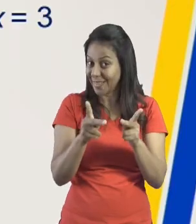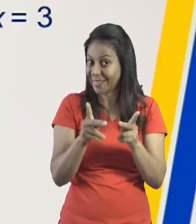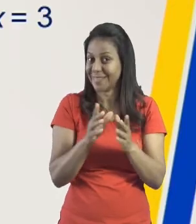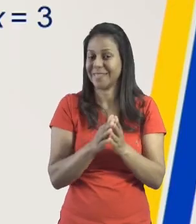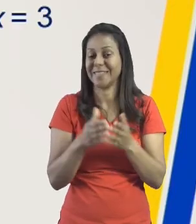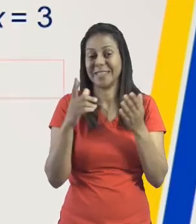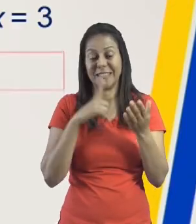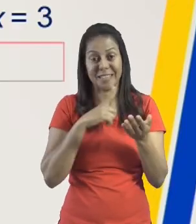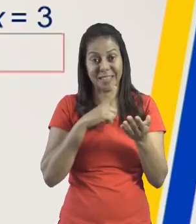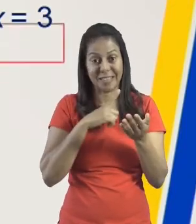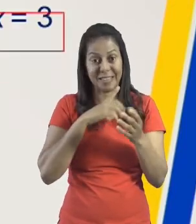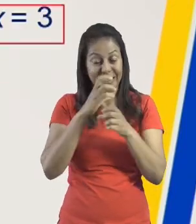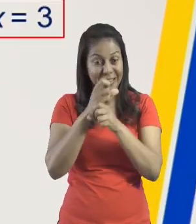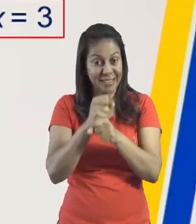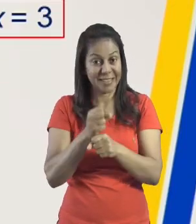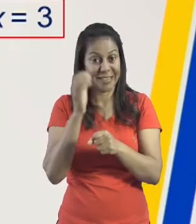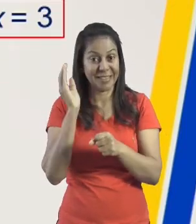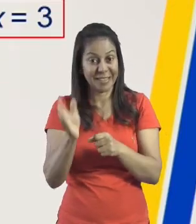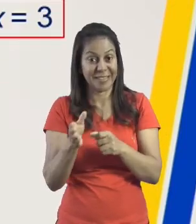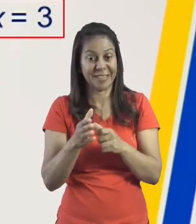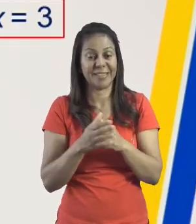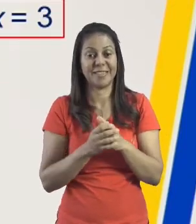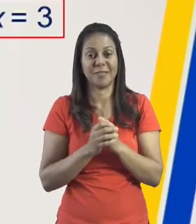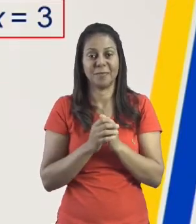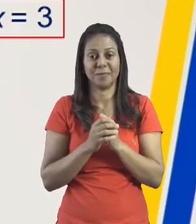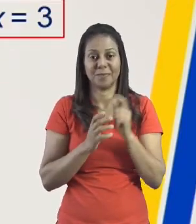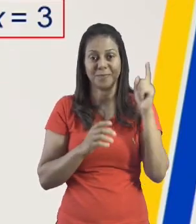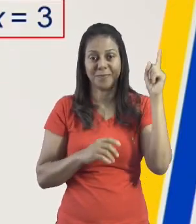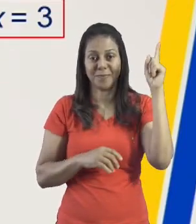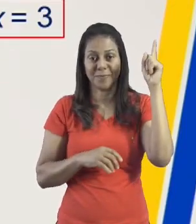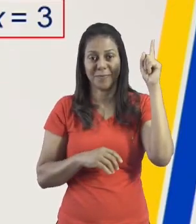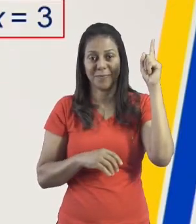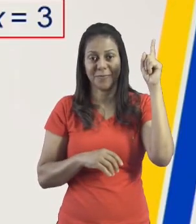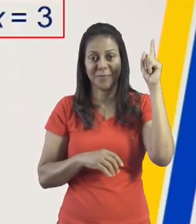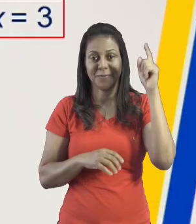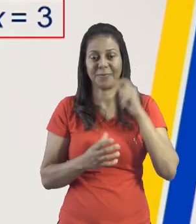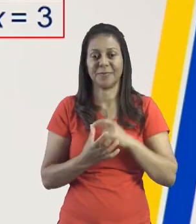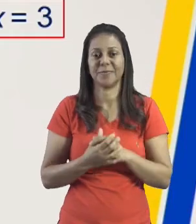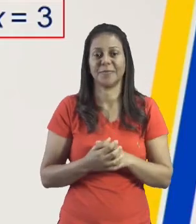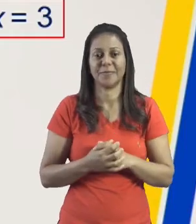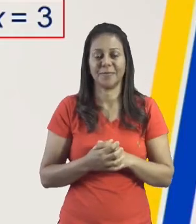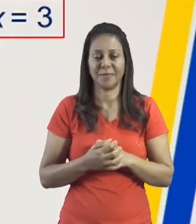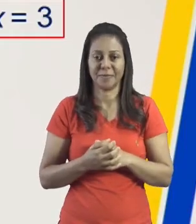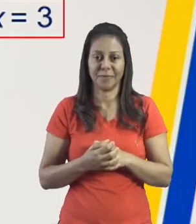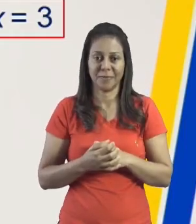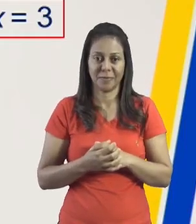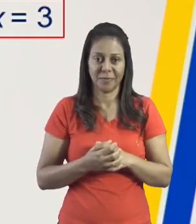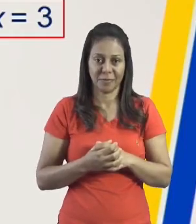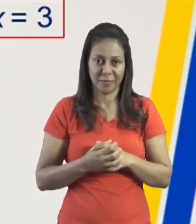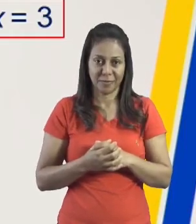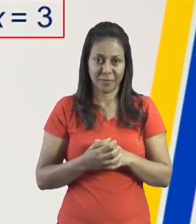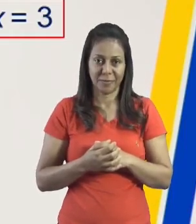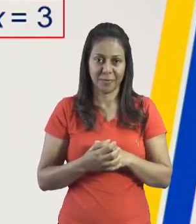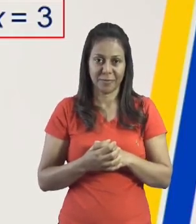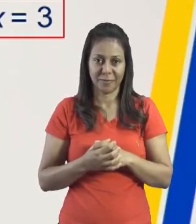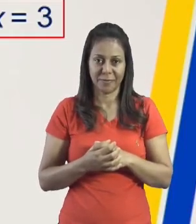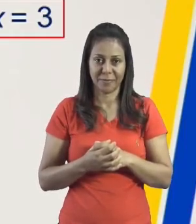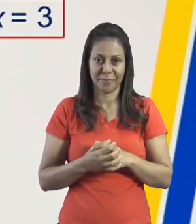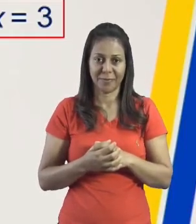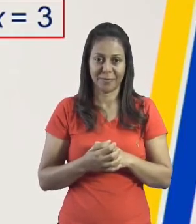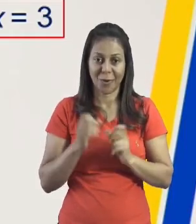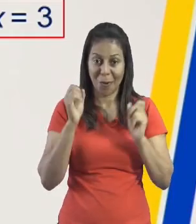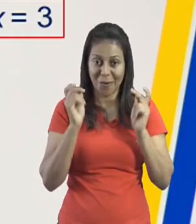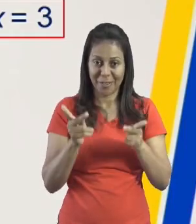já temos a solução dessa nossa equação, x igual a 3 ou x igual a 0,